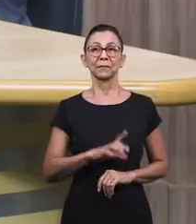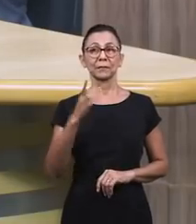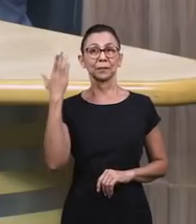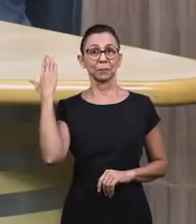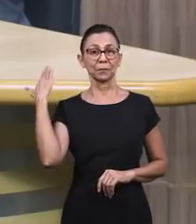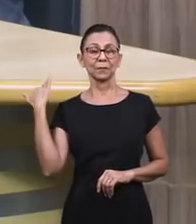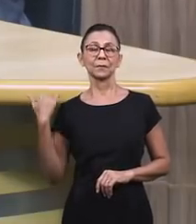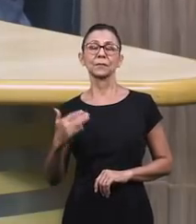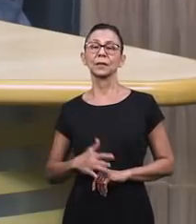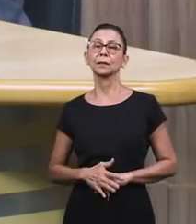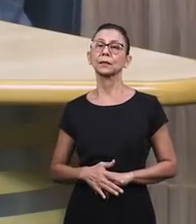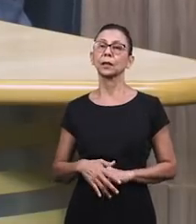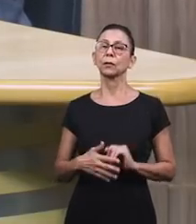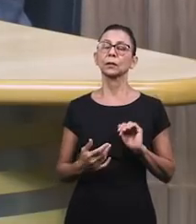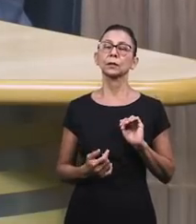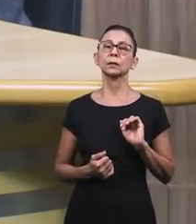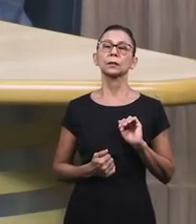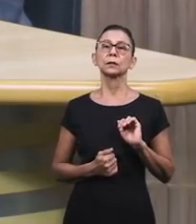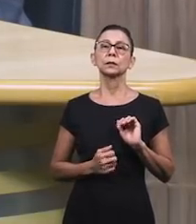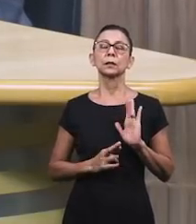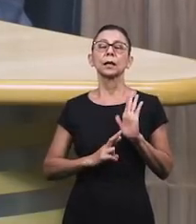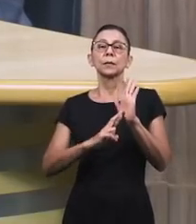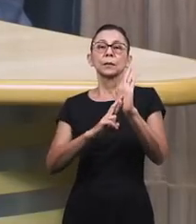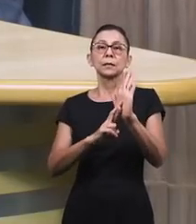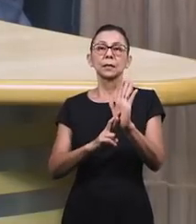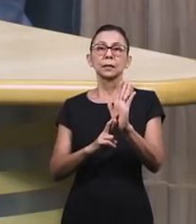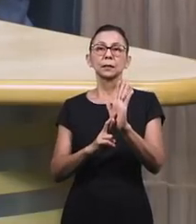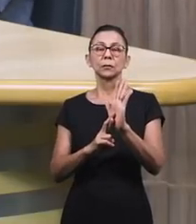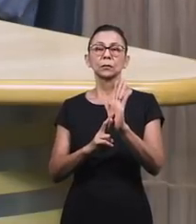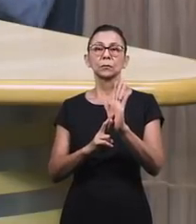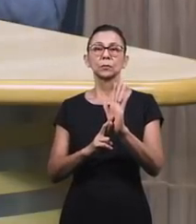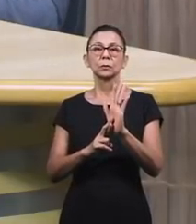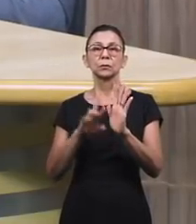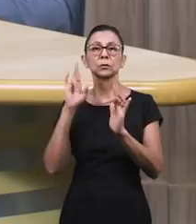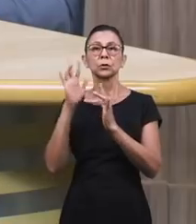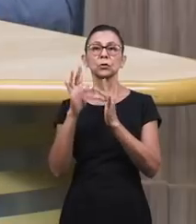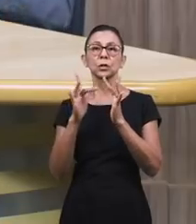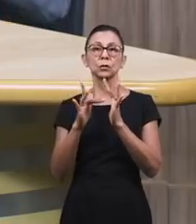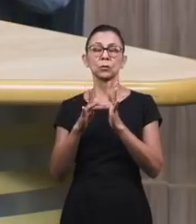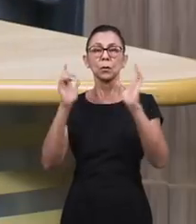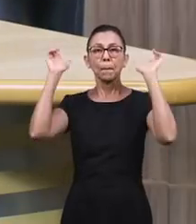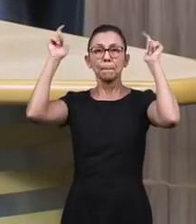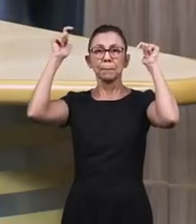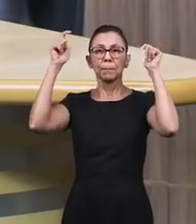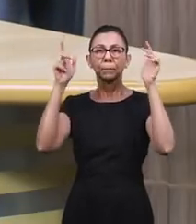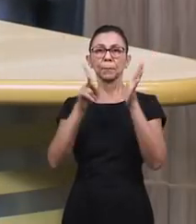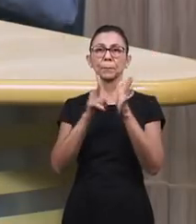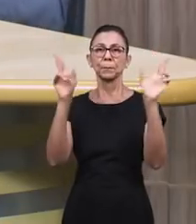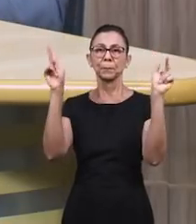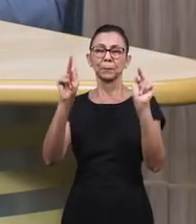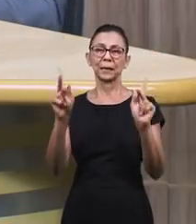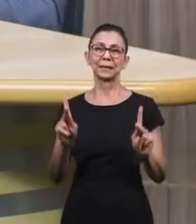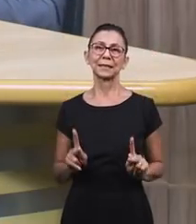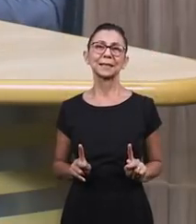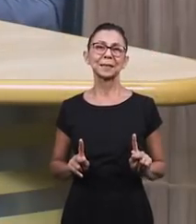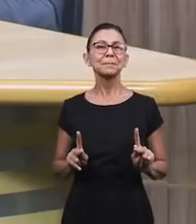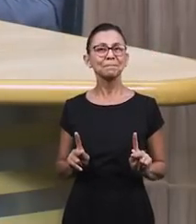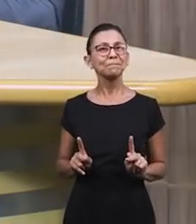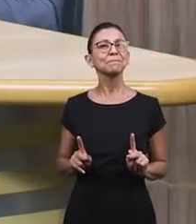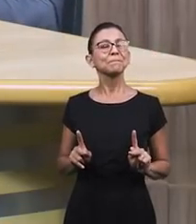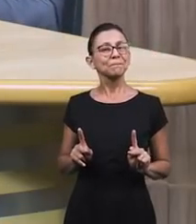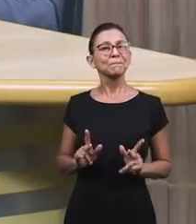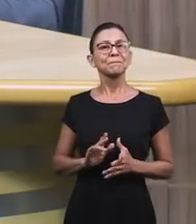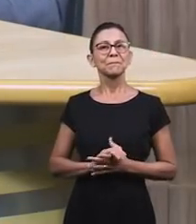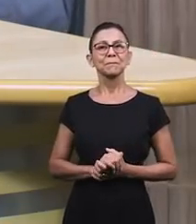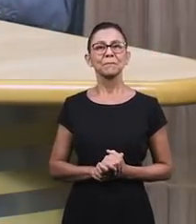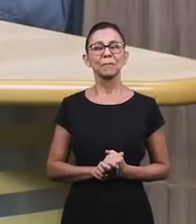nosso, aquele que levaria a vitória naquela peleja. Então nós vemos ali a figura do filho. Então Josué teve ali a presença do